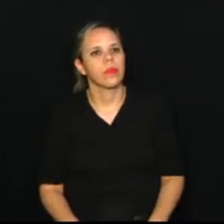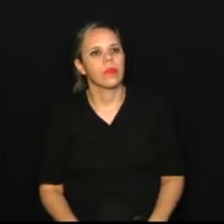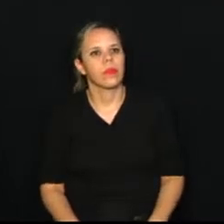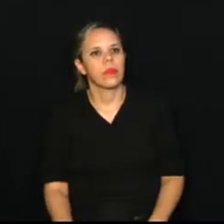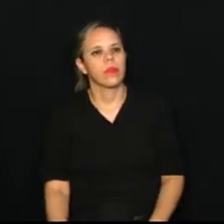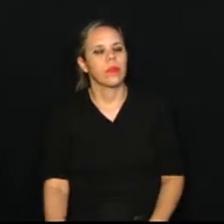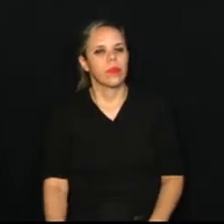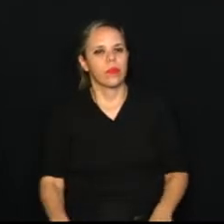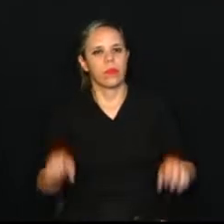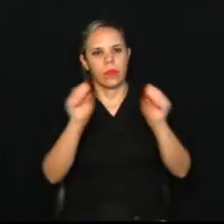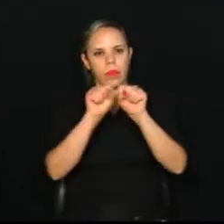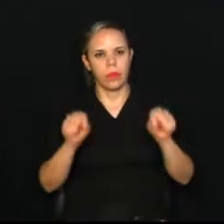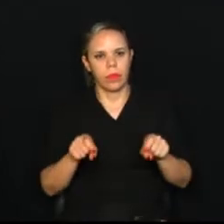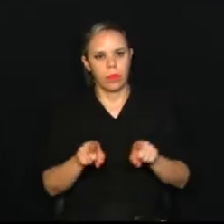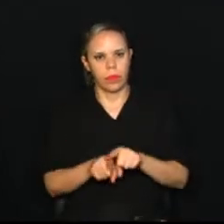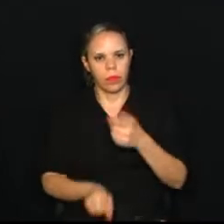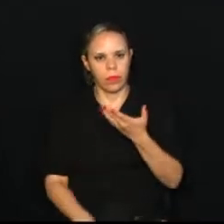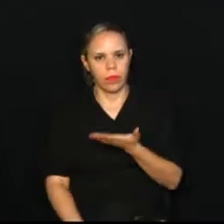O sistema também,